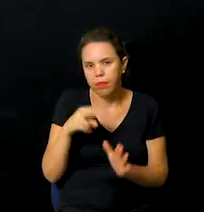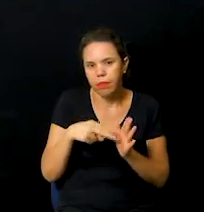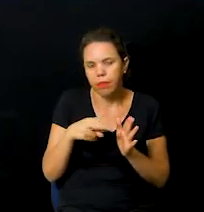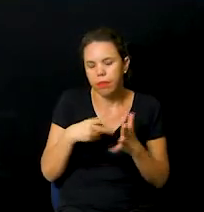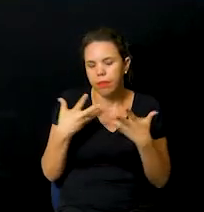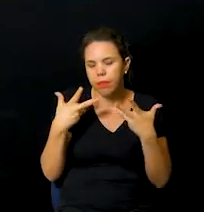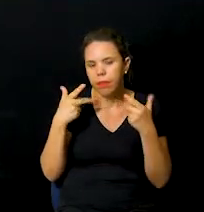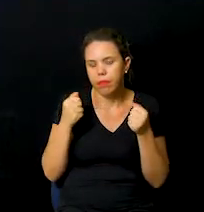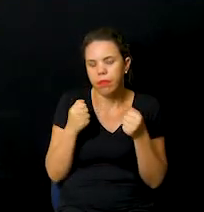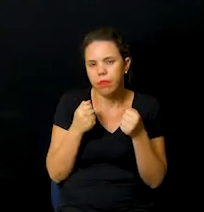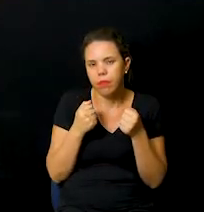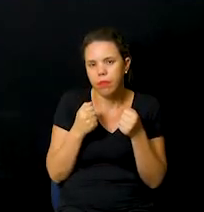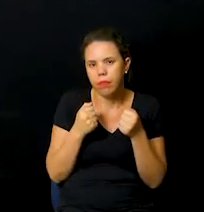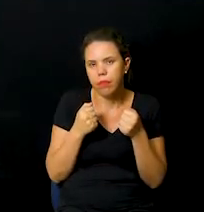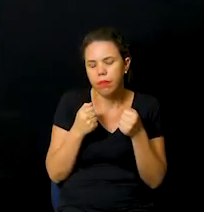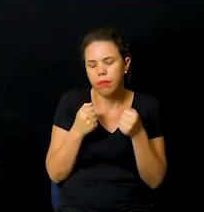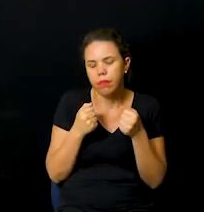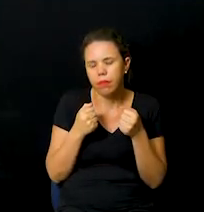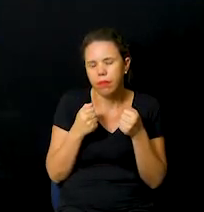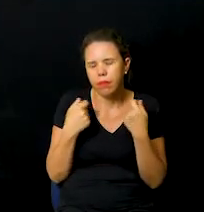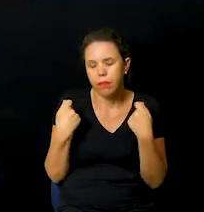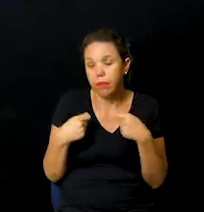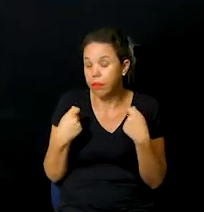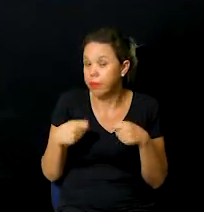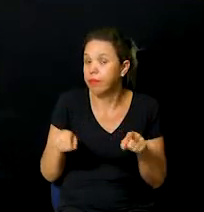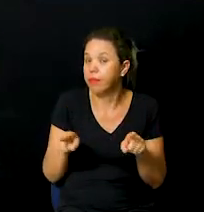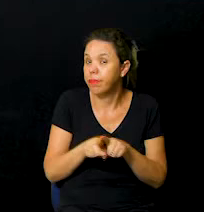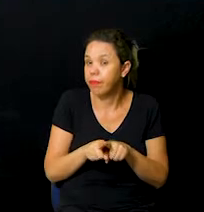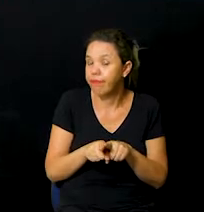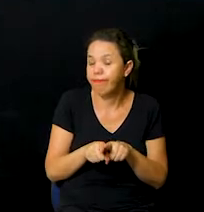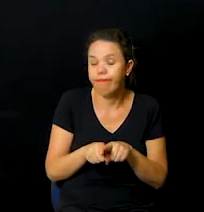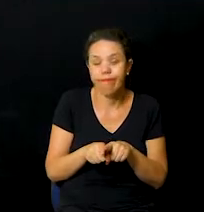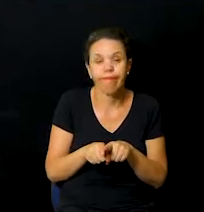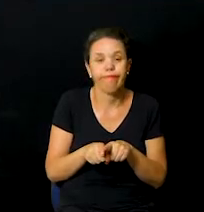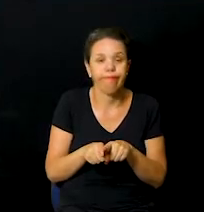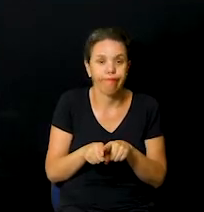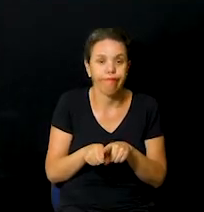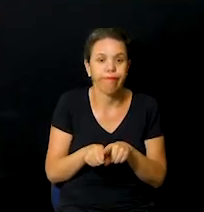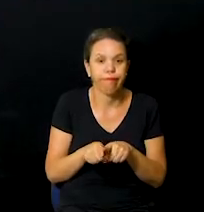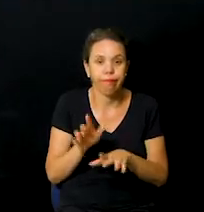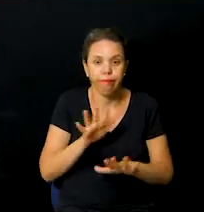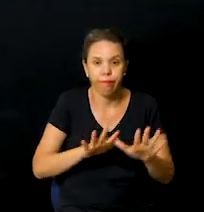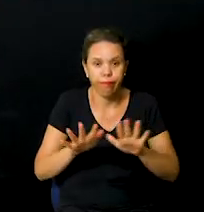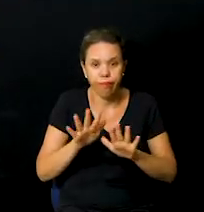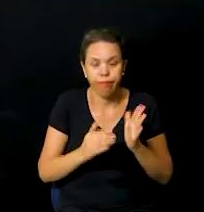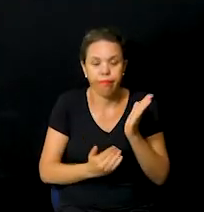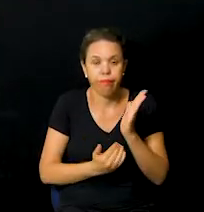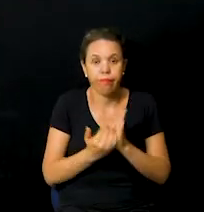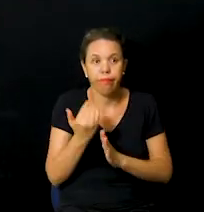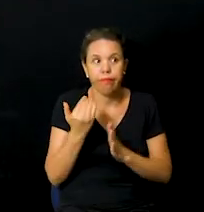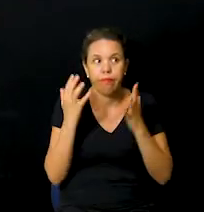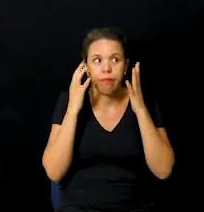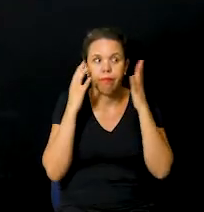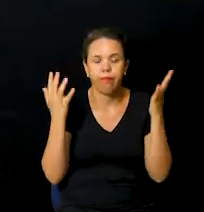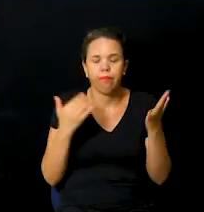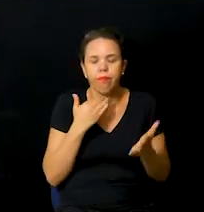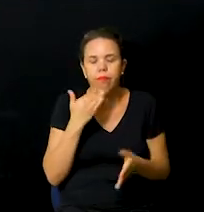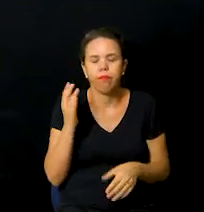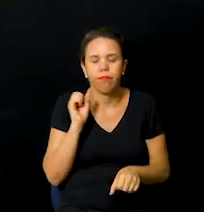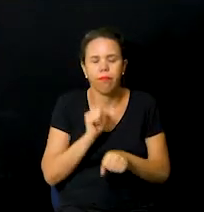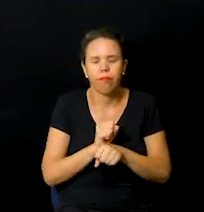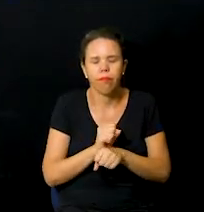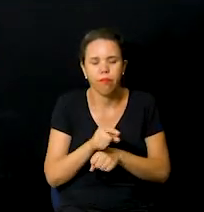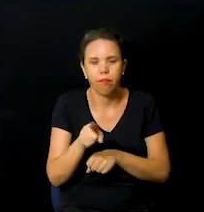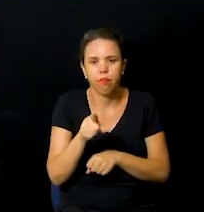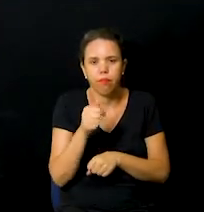incrível, leitura magnífico. Agora, excesso de informação causa paralisação.